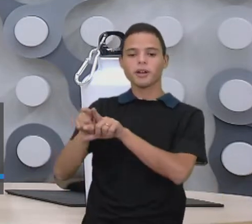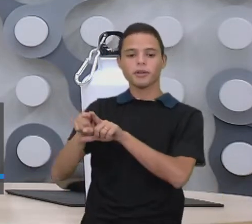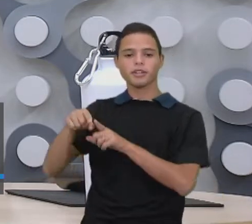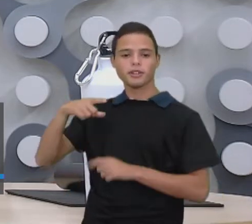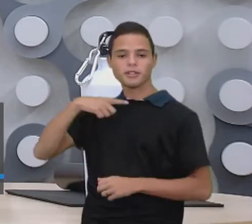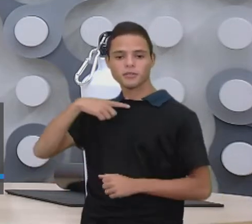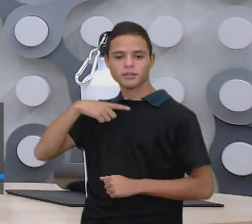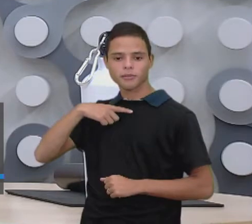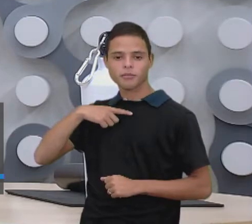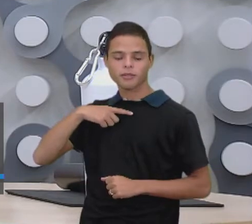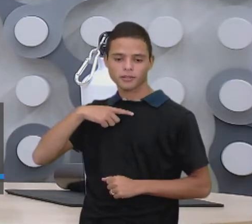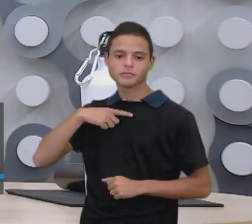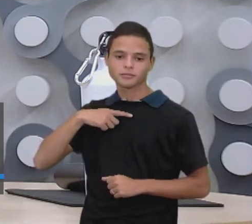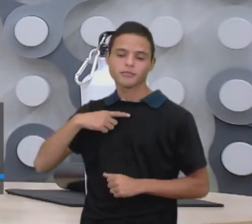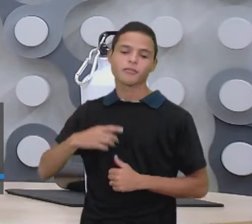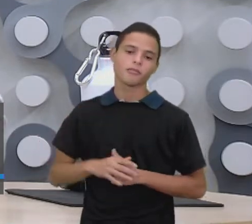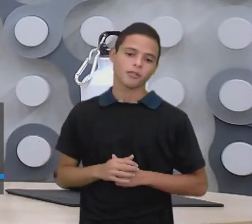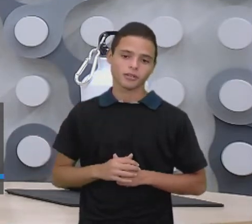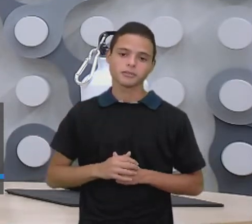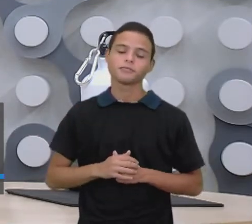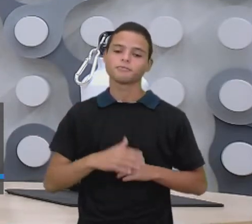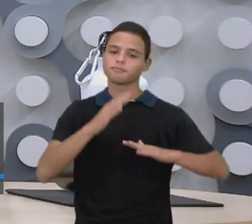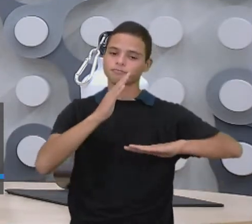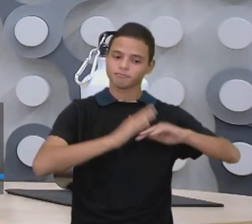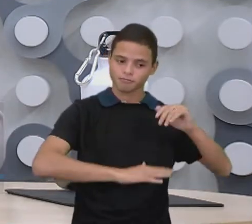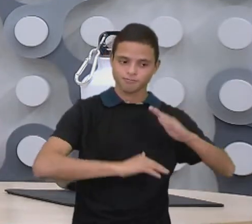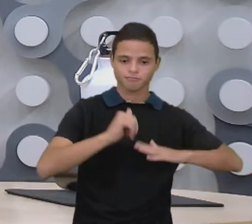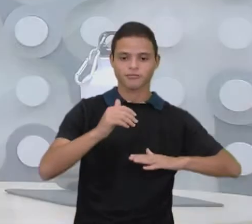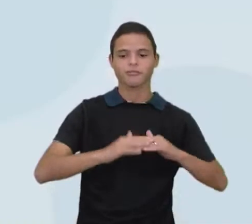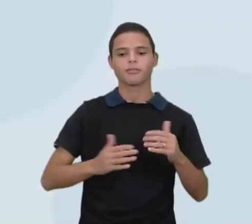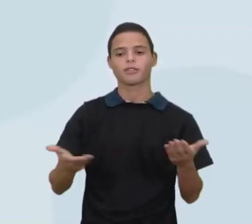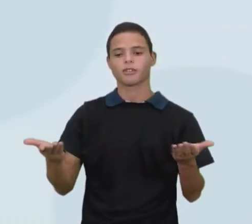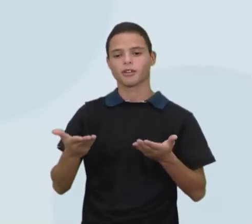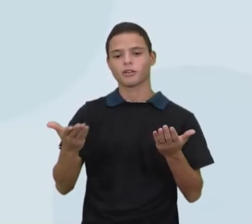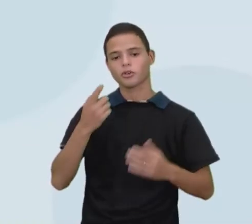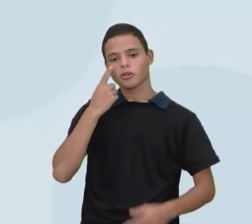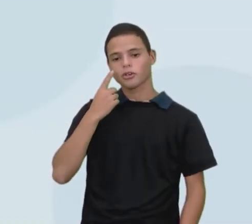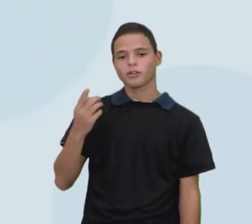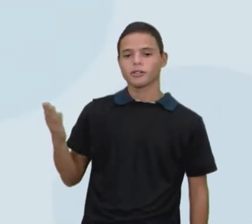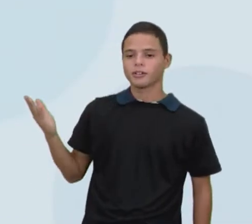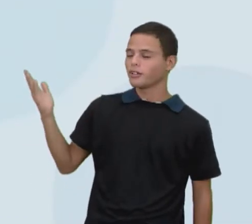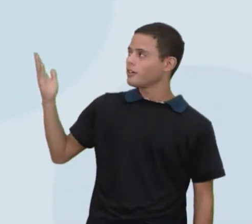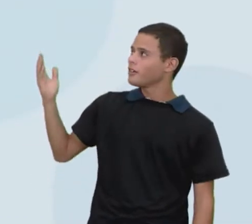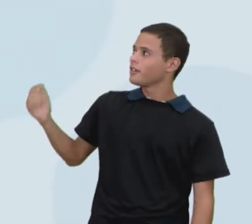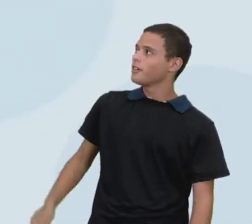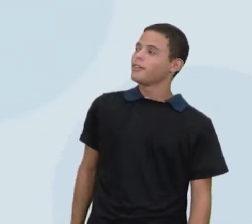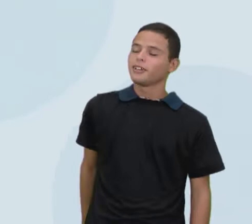no seu diário de bordo, tá? As habilidades que serão trabalhadas são a